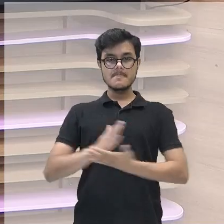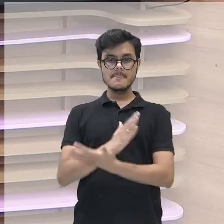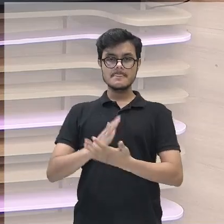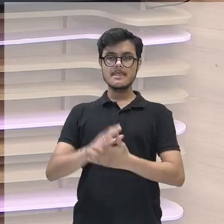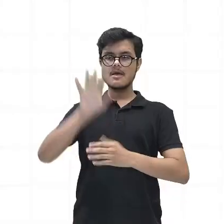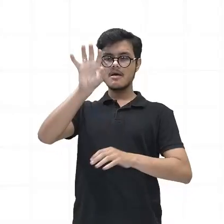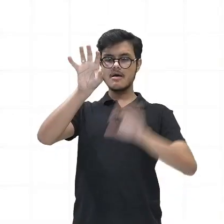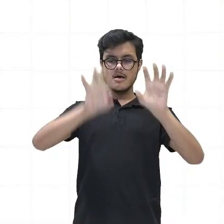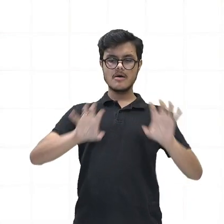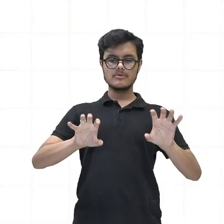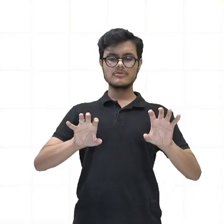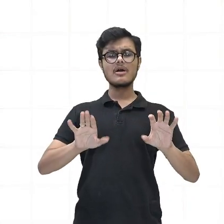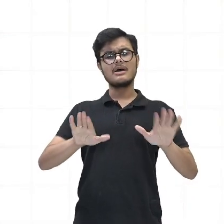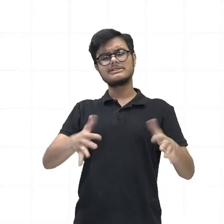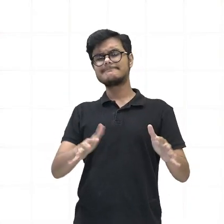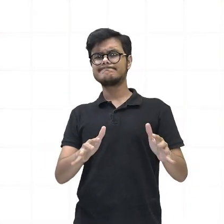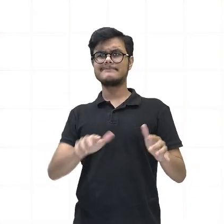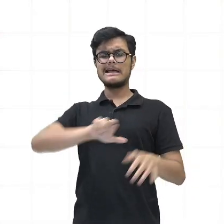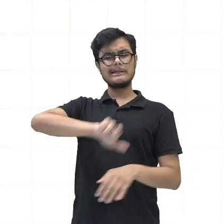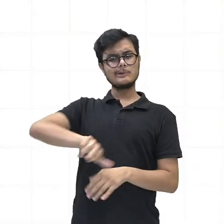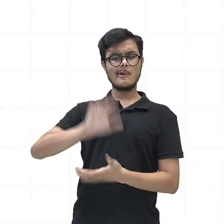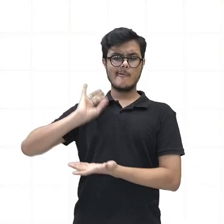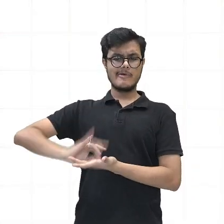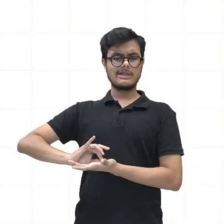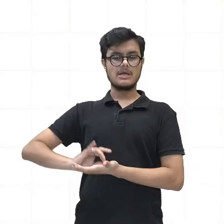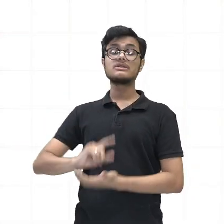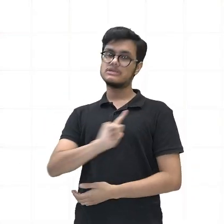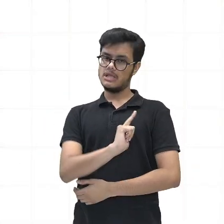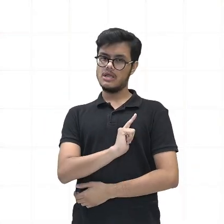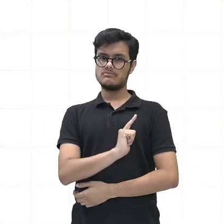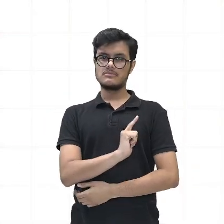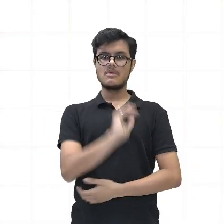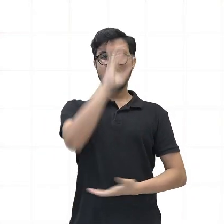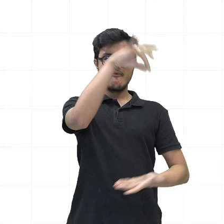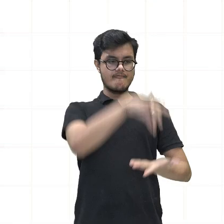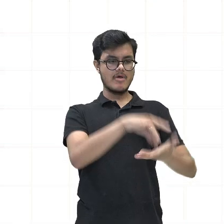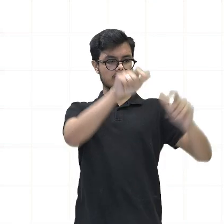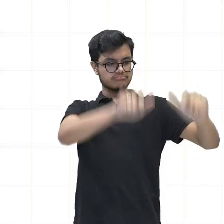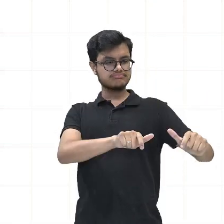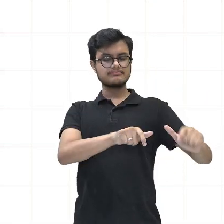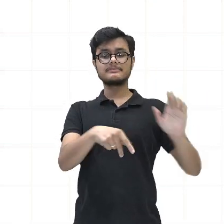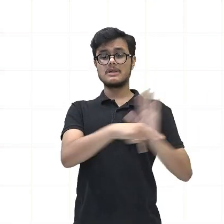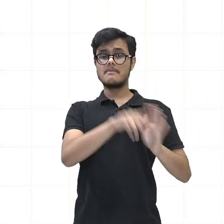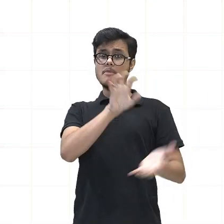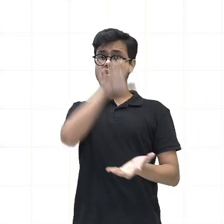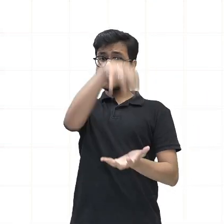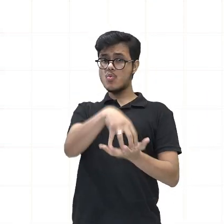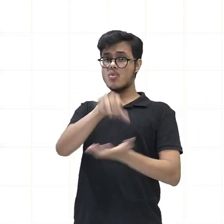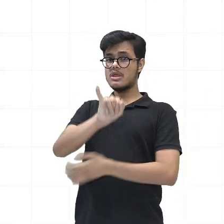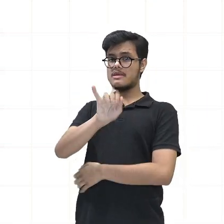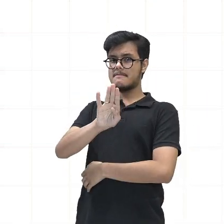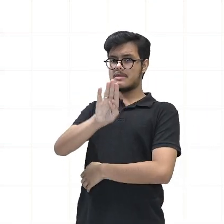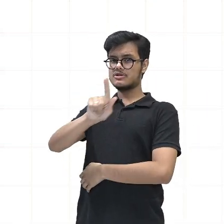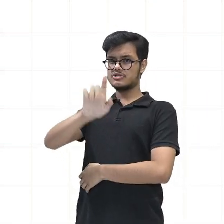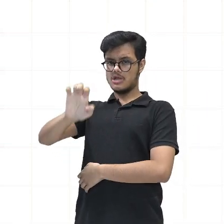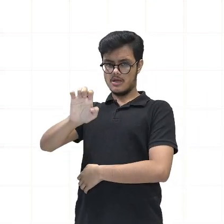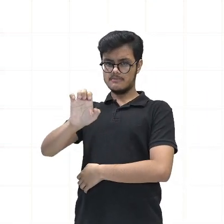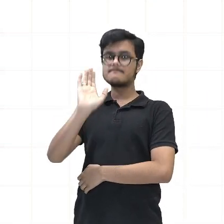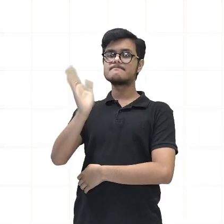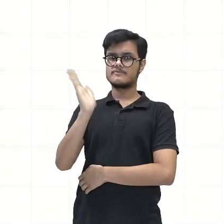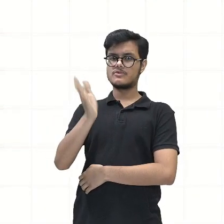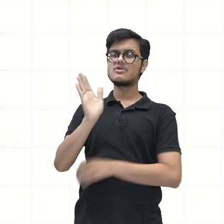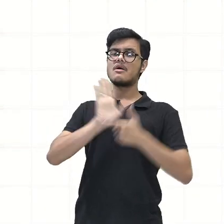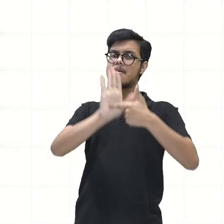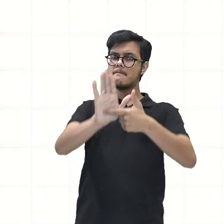regionalizações, olha, não oficiais. Nós temos a oficial, que é a regionalização do IBGE, que a gente acabou de observar, né,